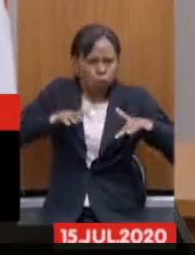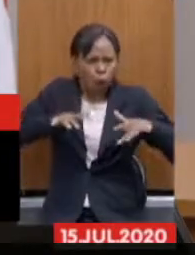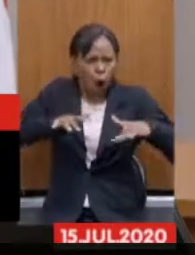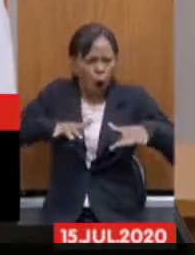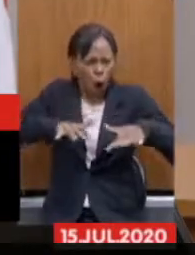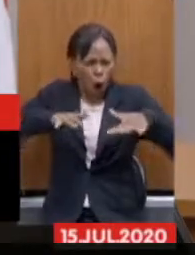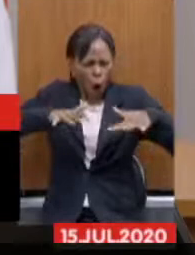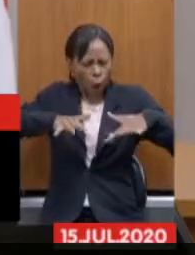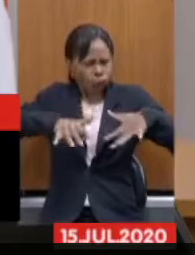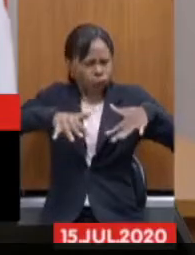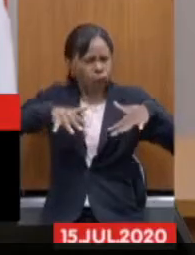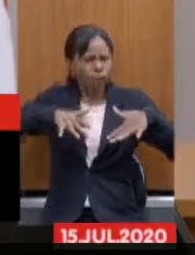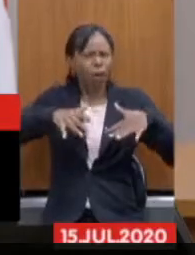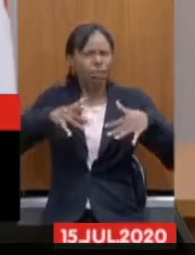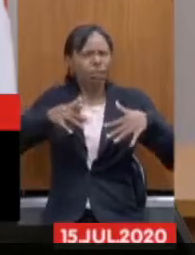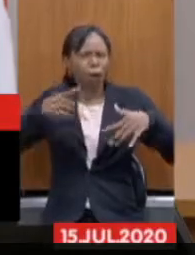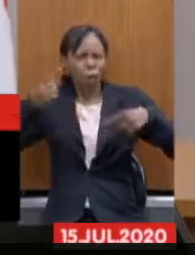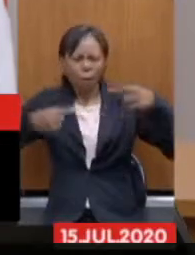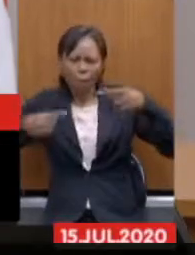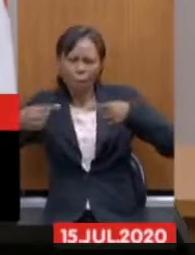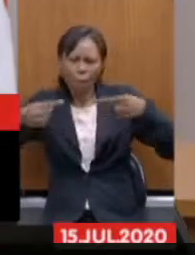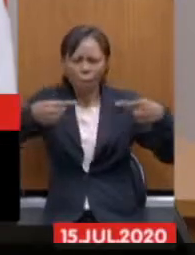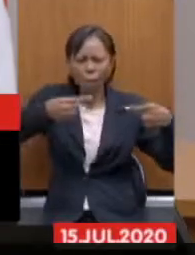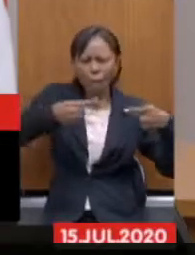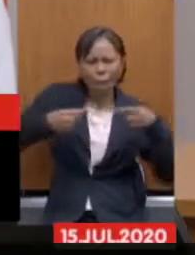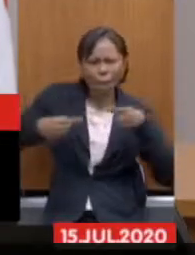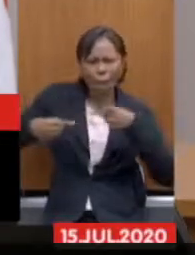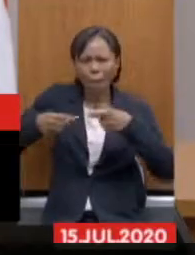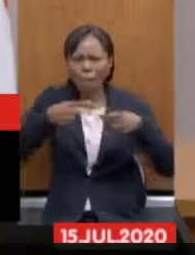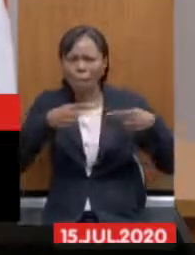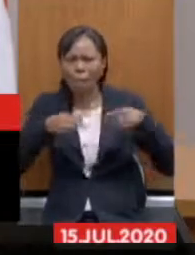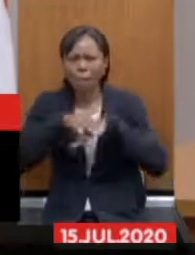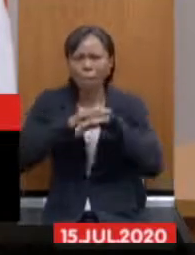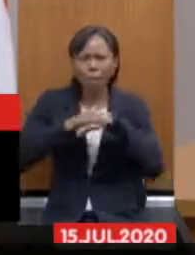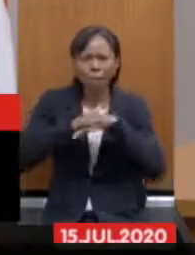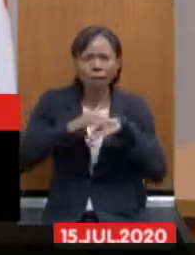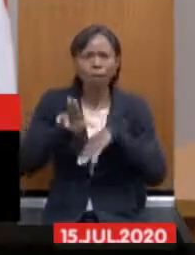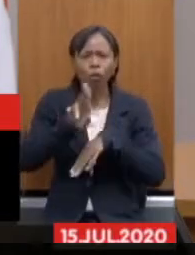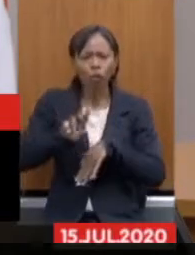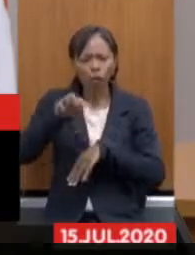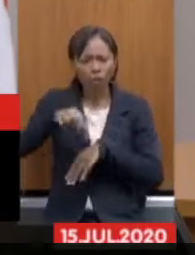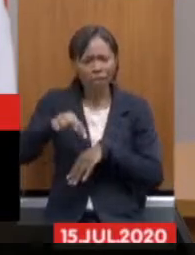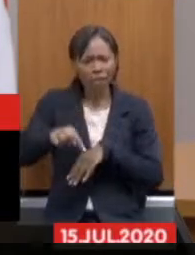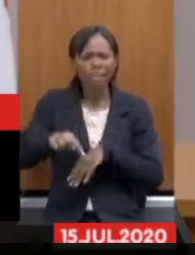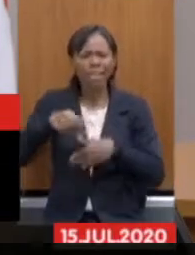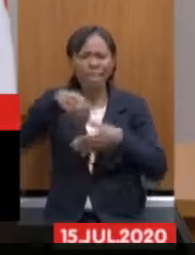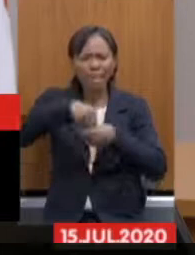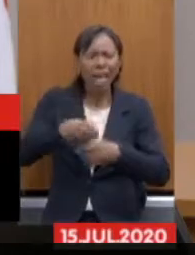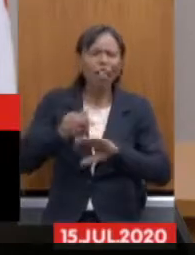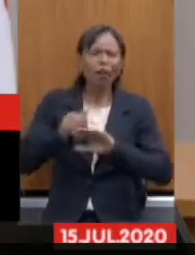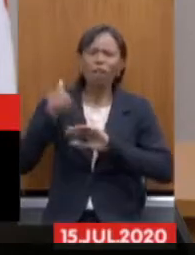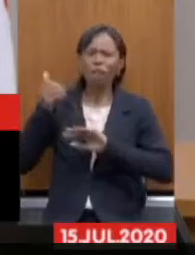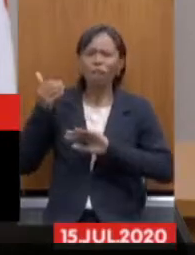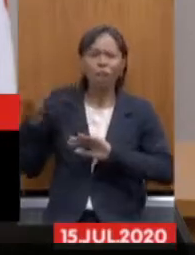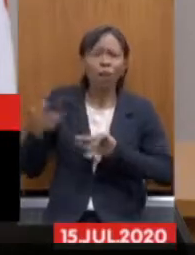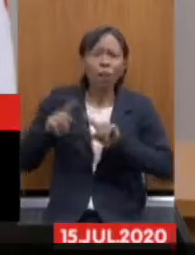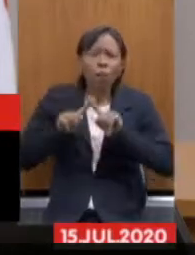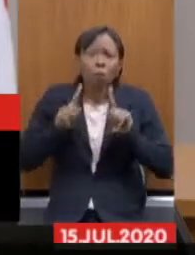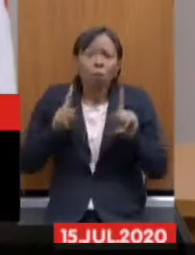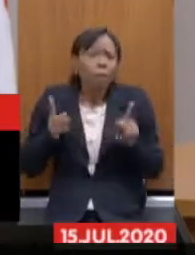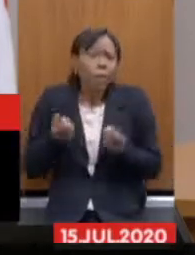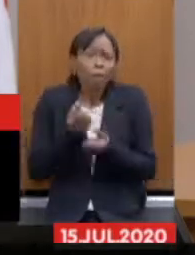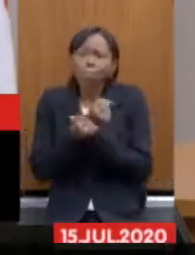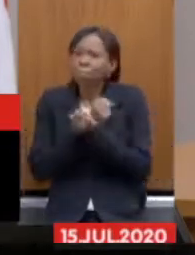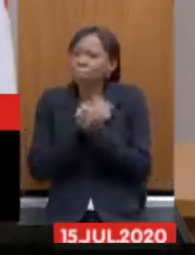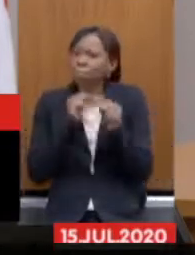fazer rodadas de debates usando espaço aqui fora mas isso não é possível